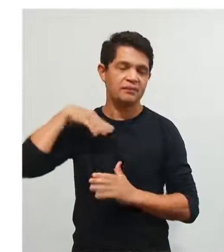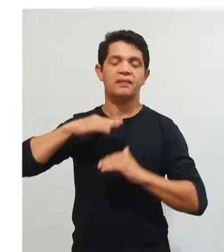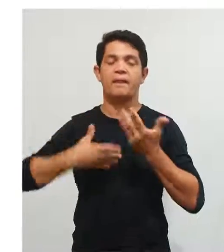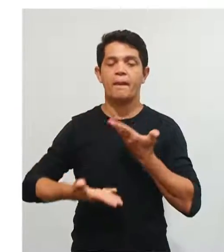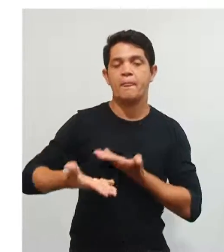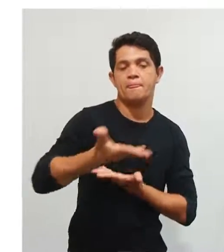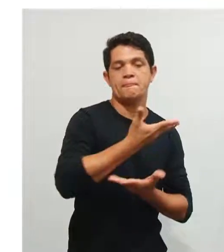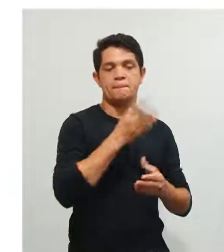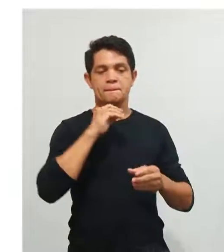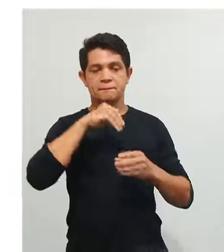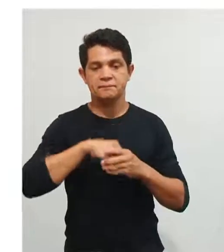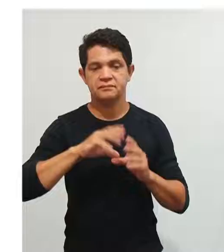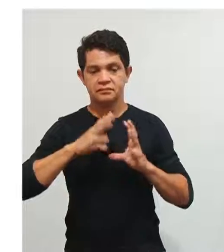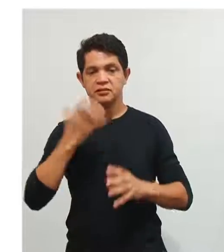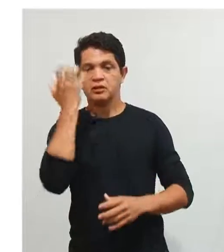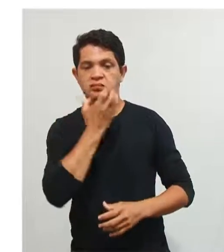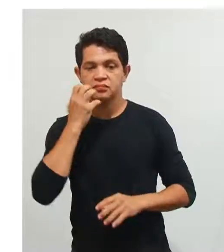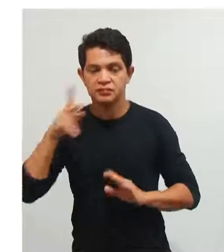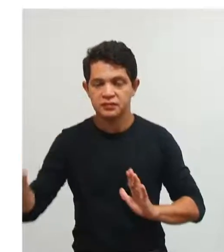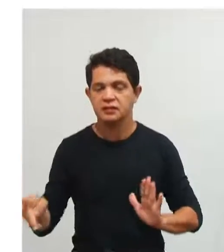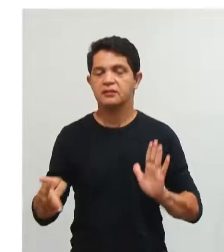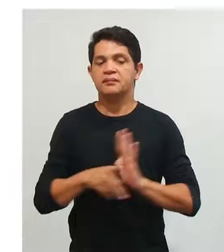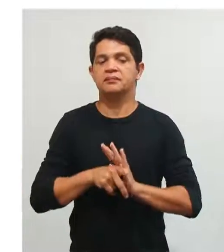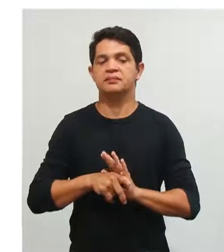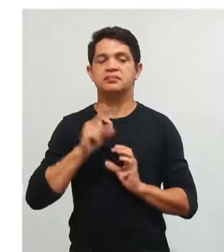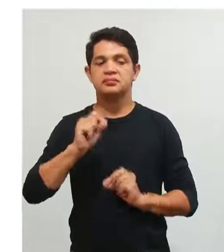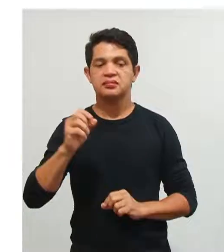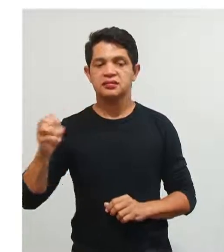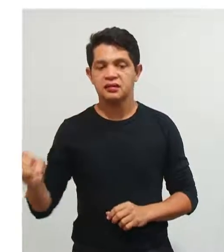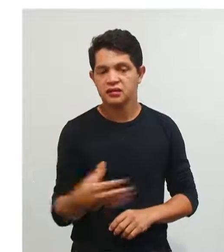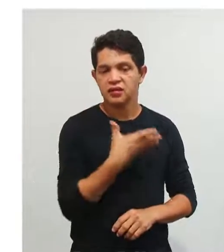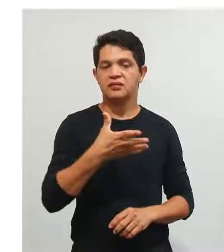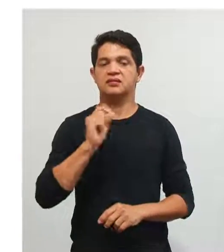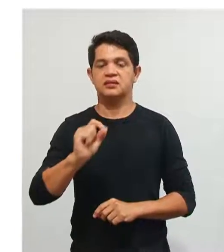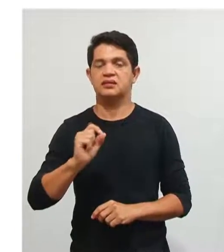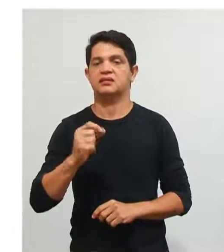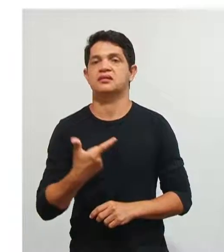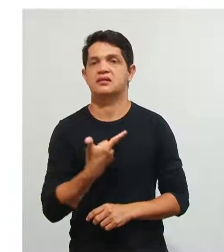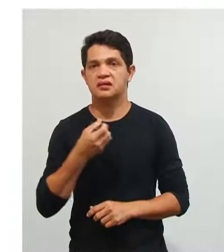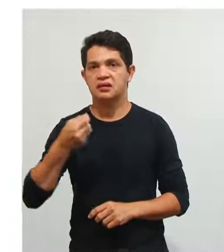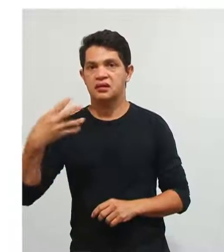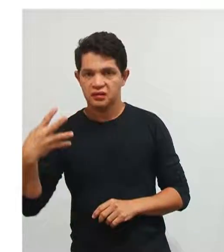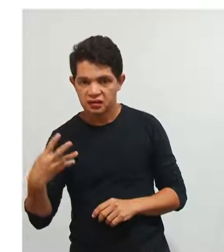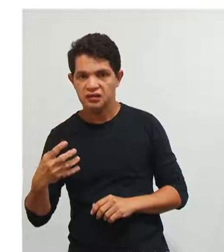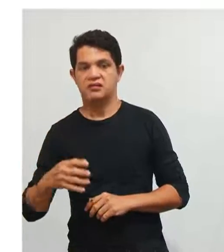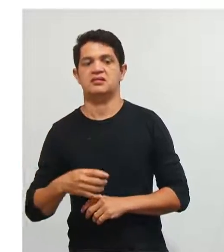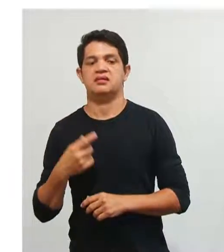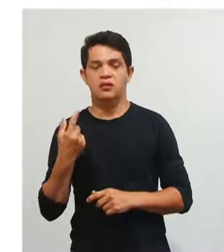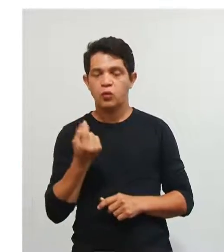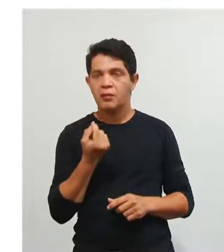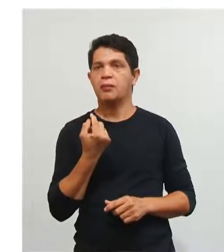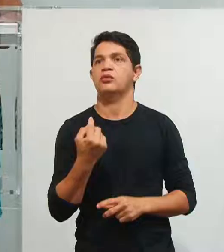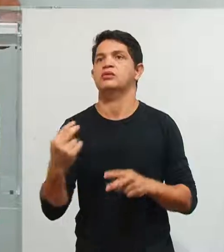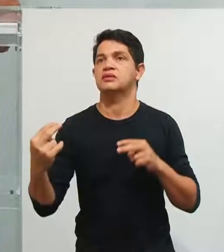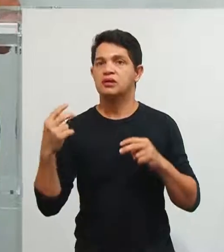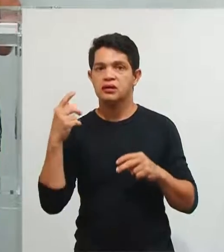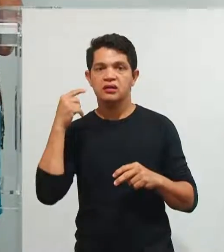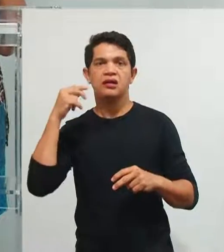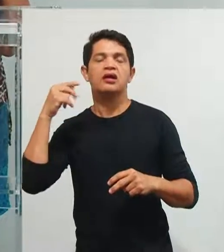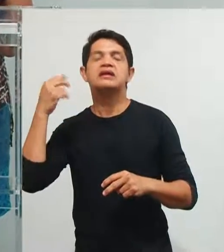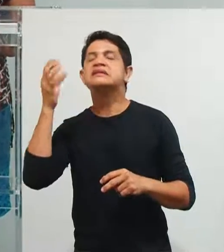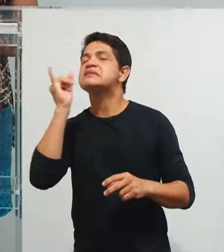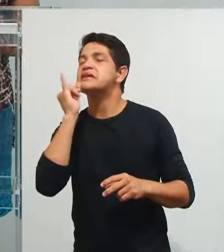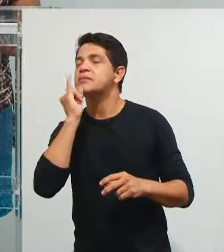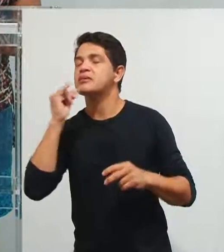e da música impressionista de Claude Debussy. Eu trouxe uma música de Antônio